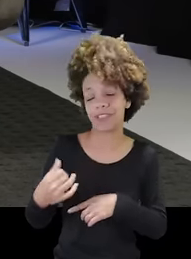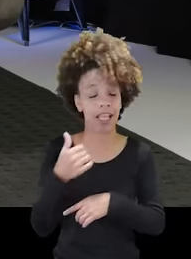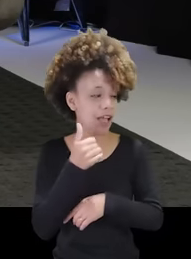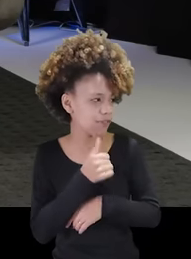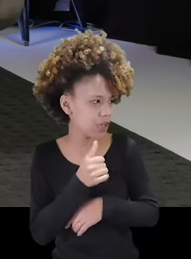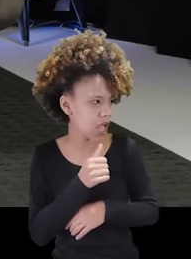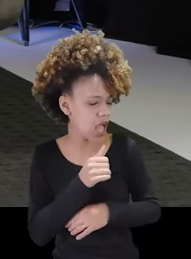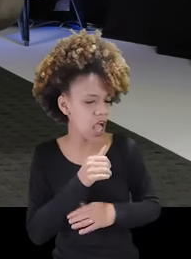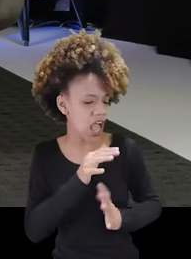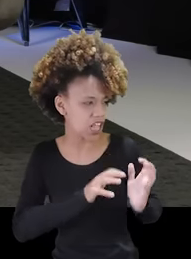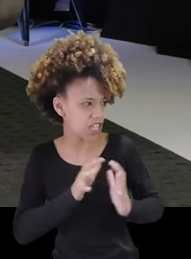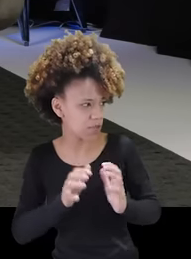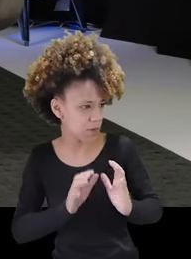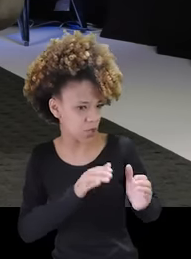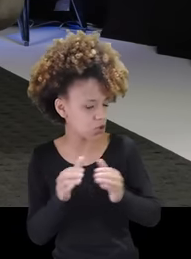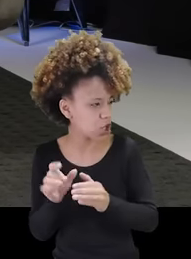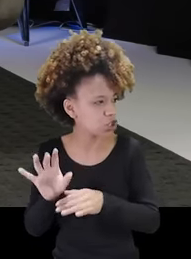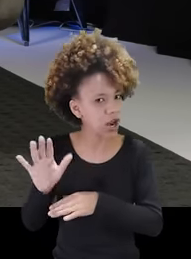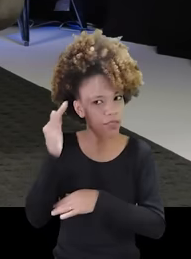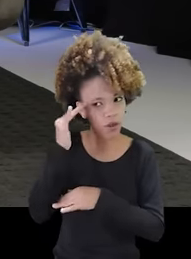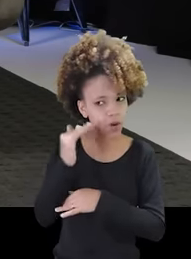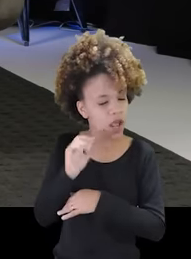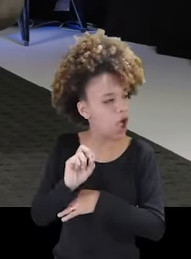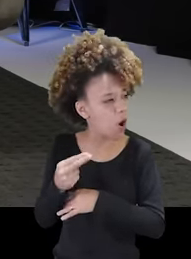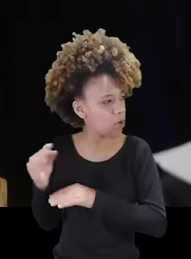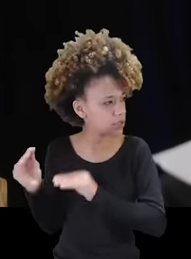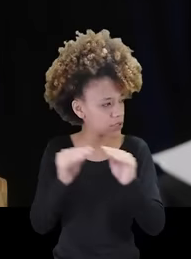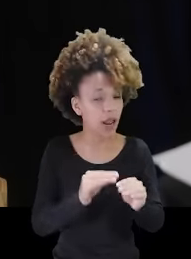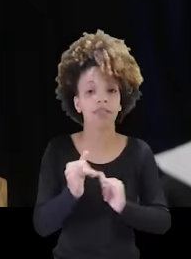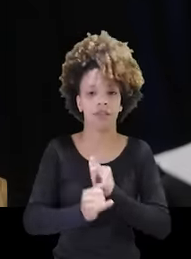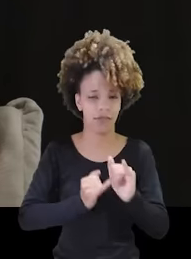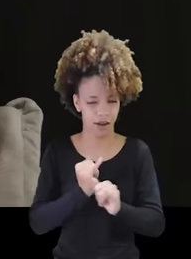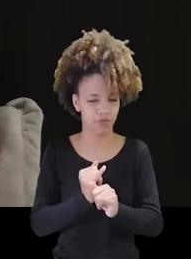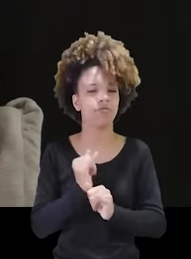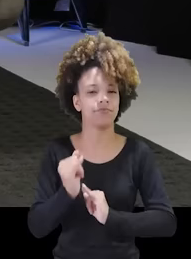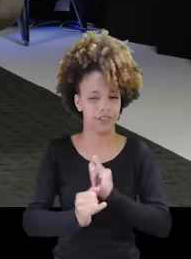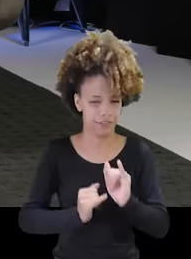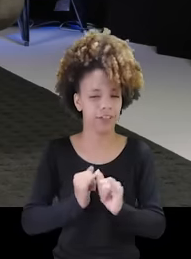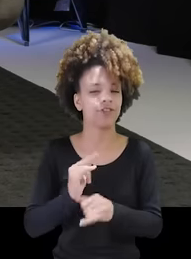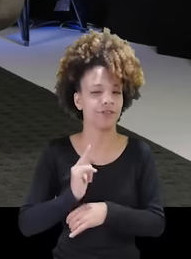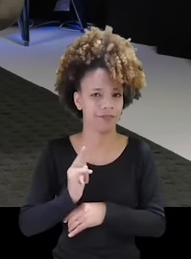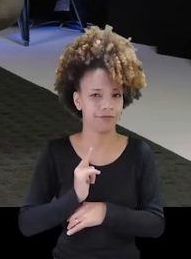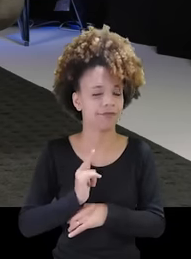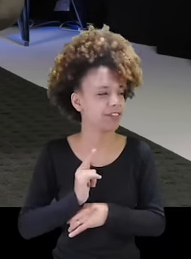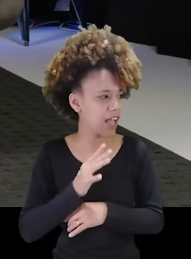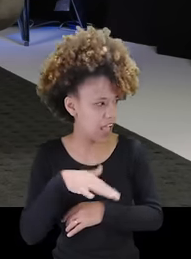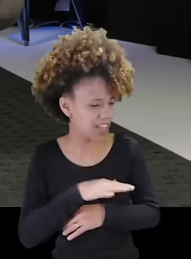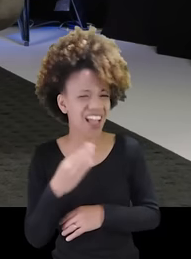entre as bandas É só ficar lá na Coréia ou traz para o Brasil tá na internet